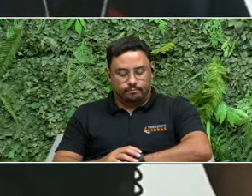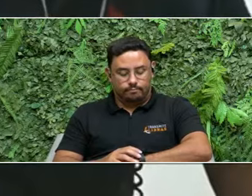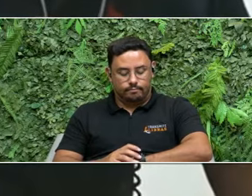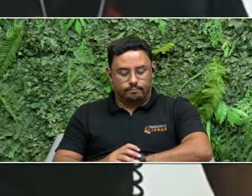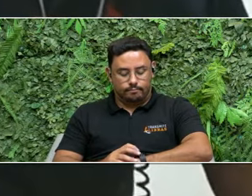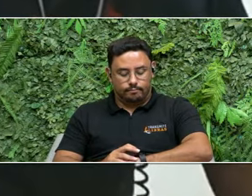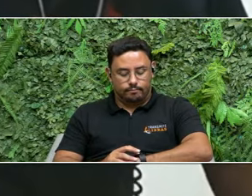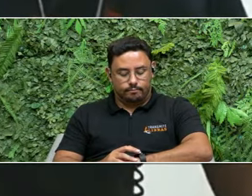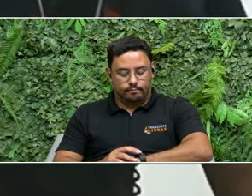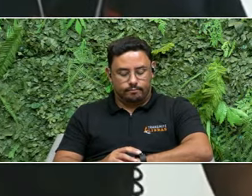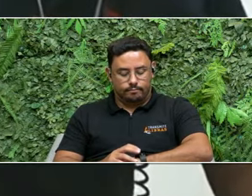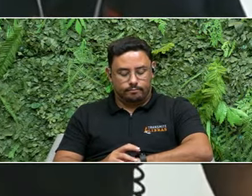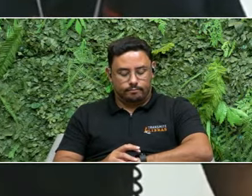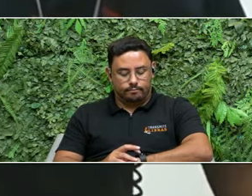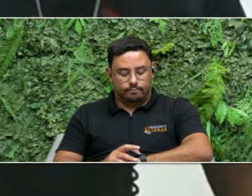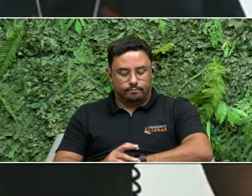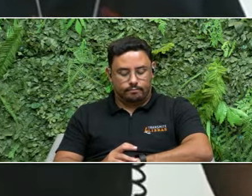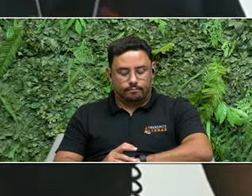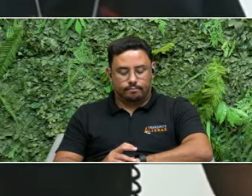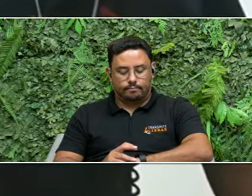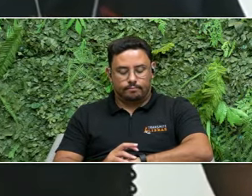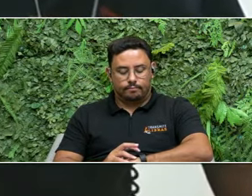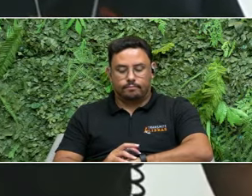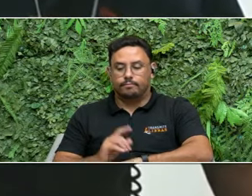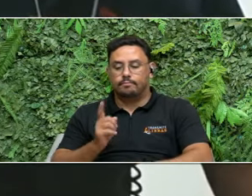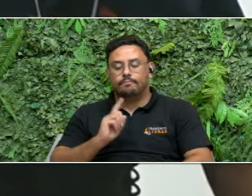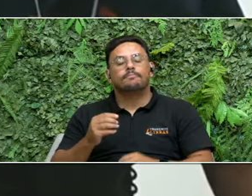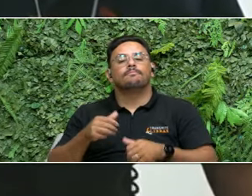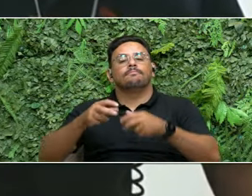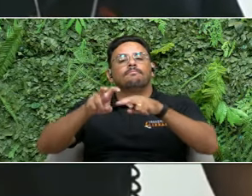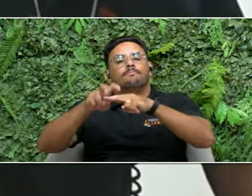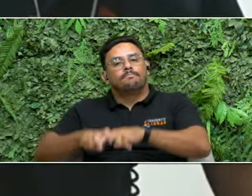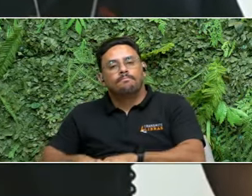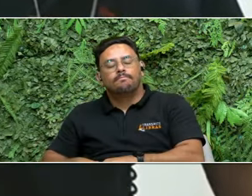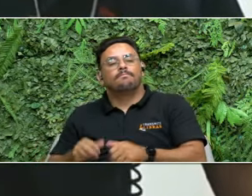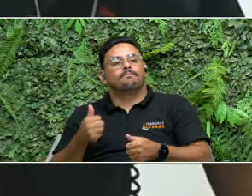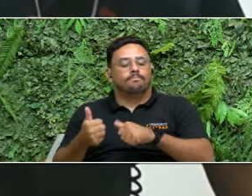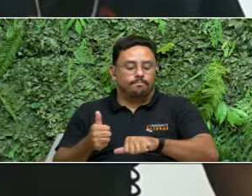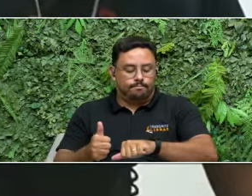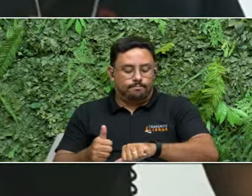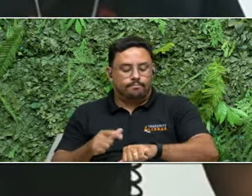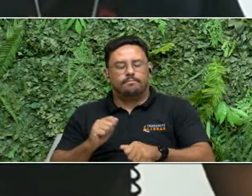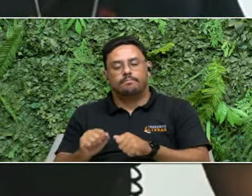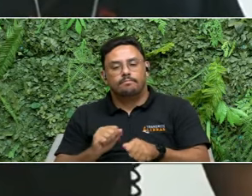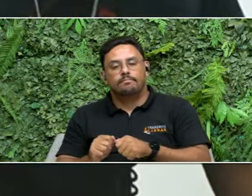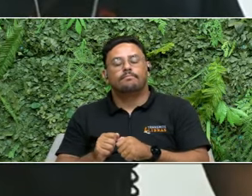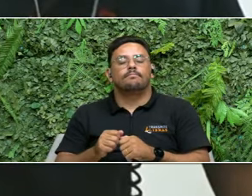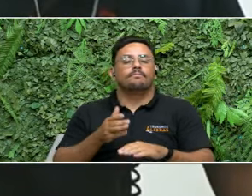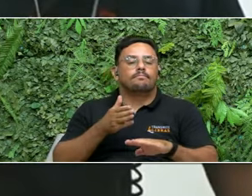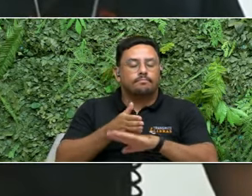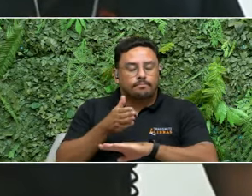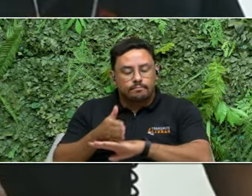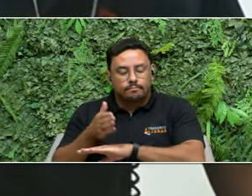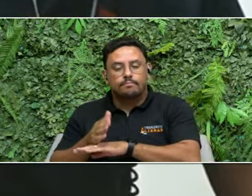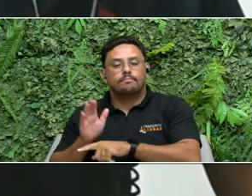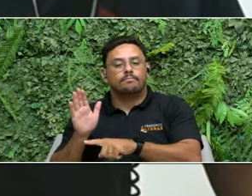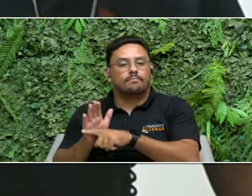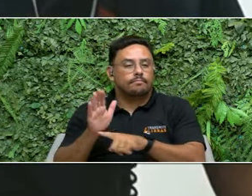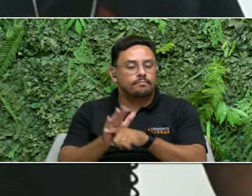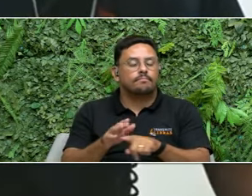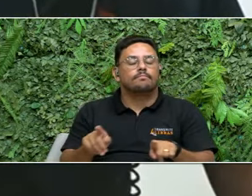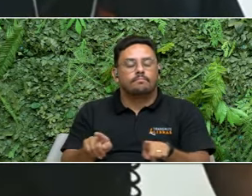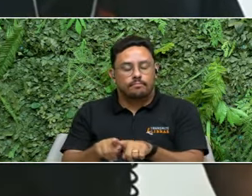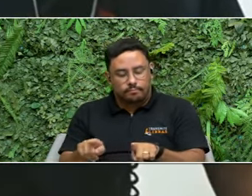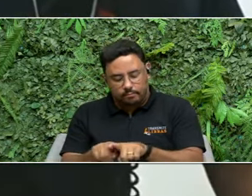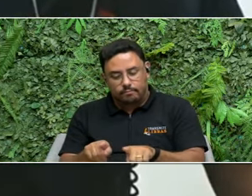dele ele não pode ser banco desse time né o o Mateus Vital ele entra ele ajuda também viu torcedor do